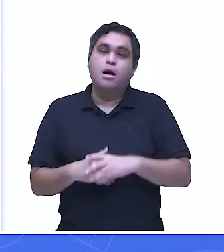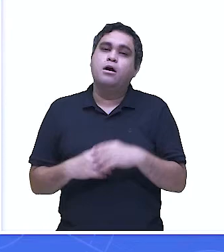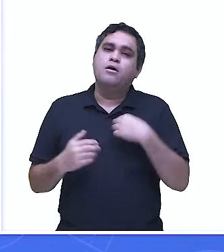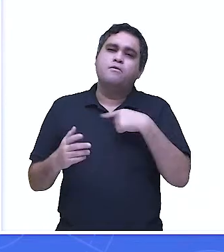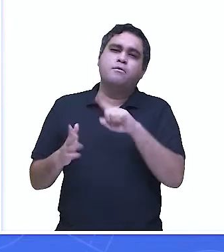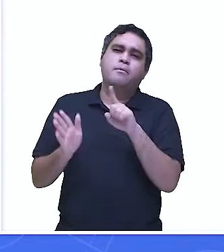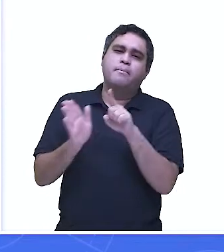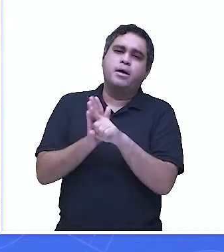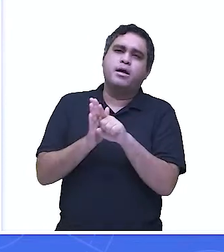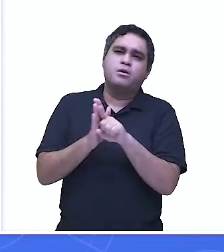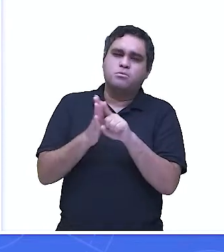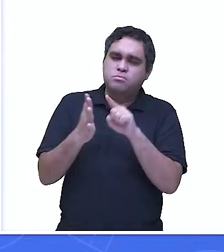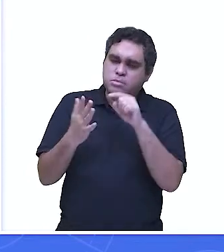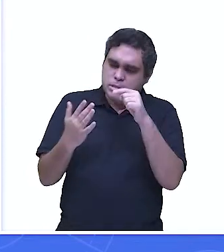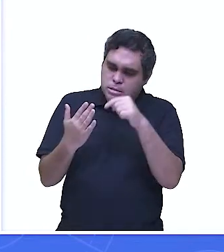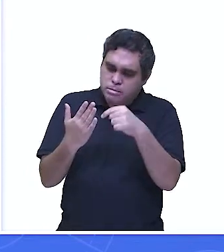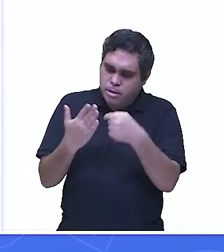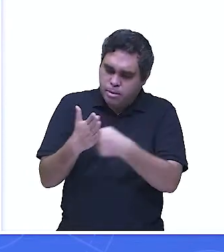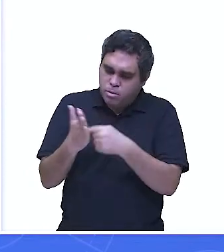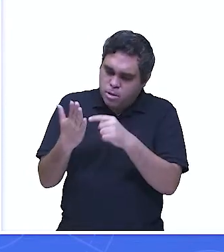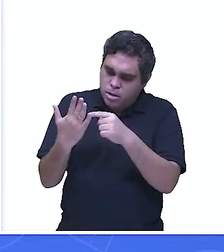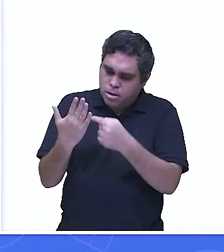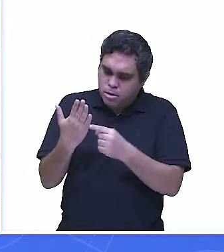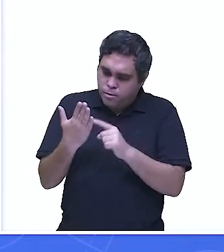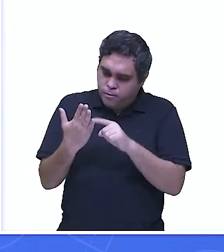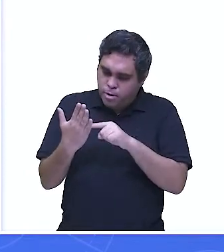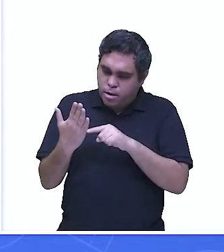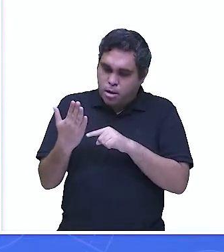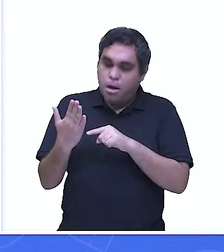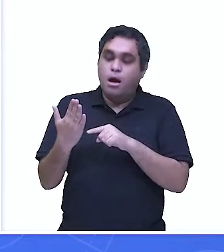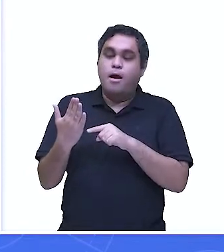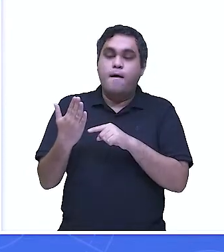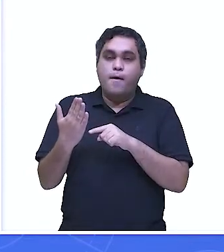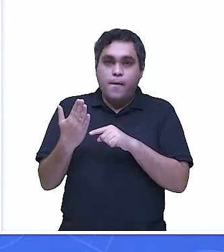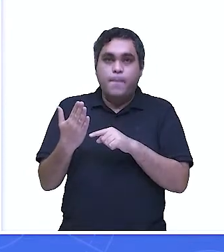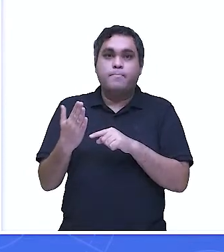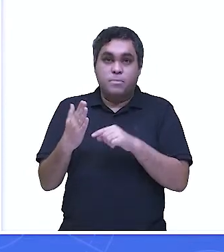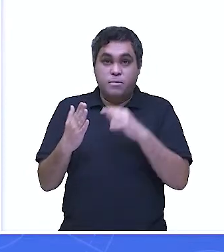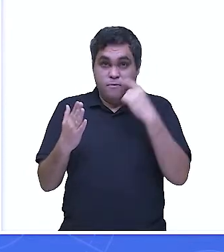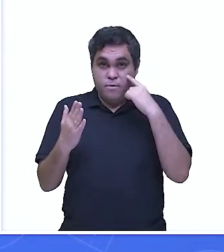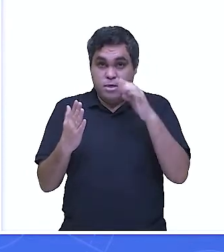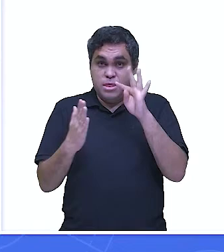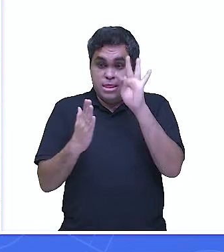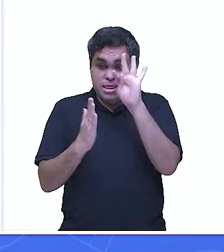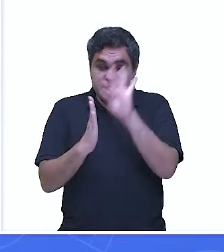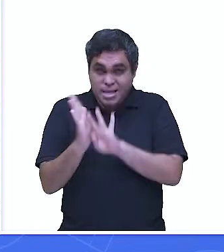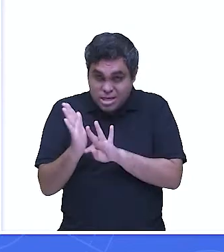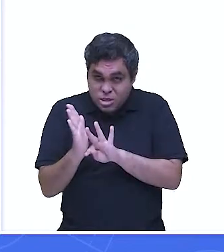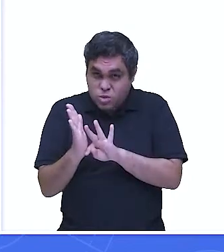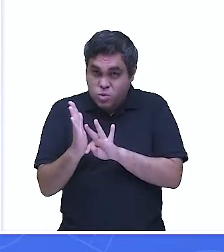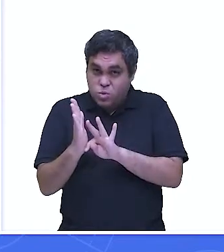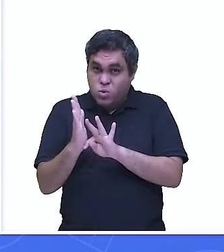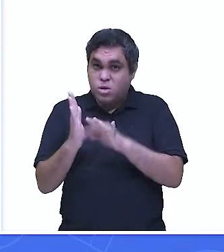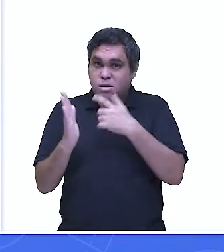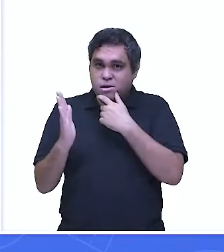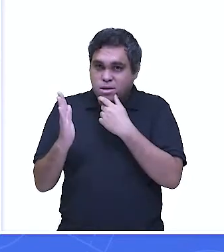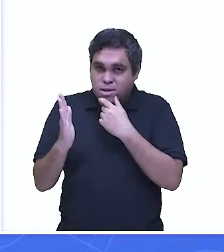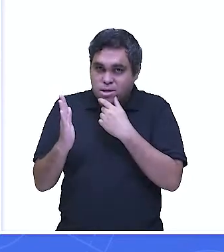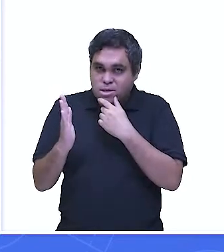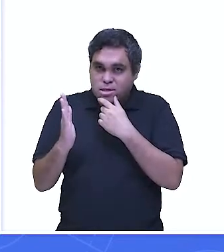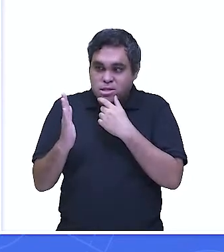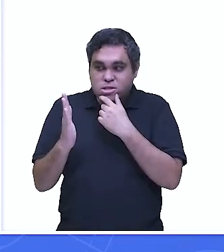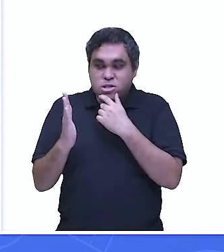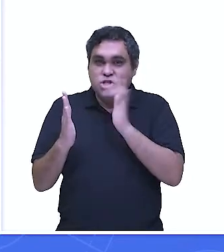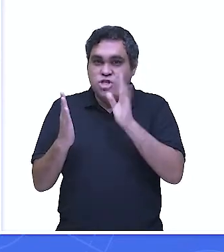minha pergunta, que é a primeira coisa que eu vou fazer, né? Quando eu me deparar com um texto em inglês. Eu vou ler o texto? Não, não vou ler o texto. A primeira coisa que eu faço, eu